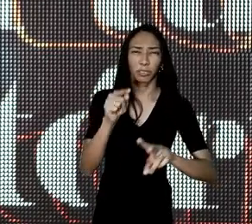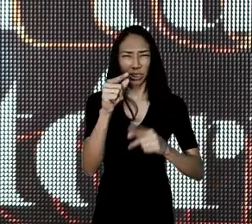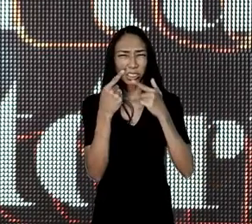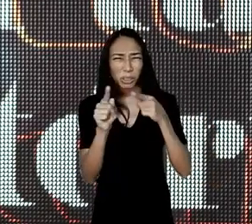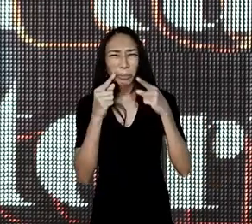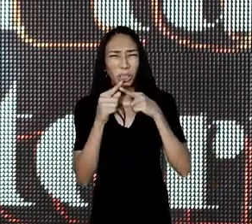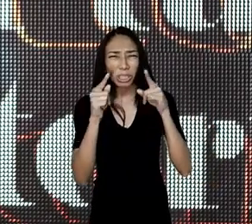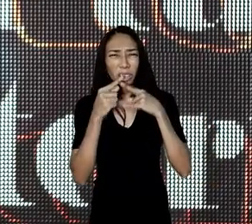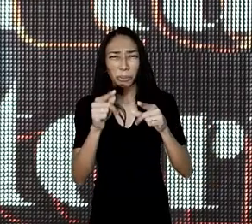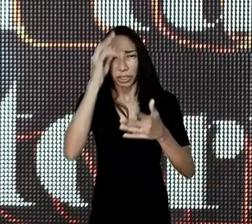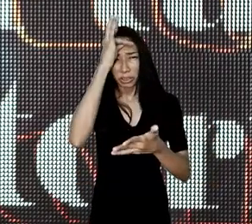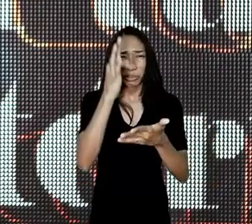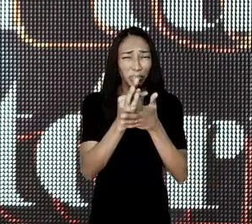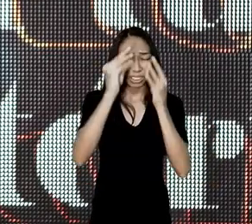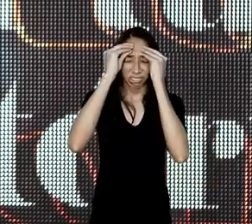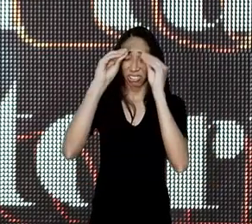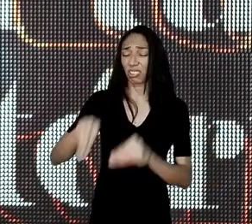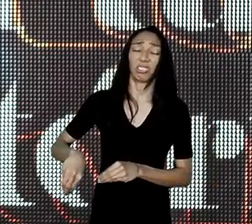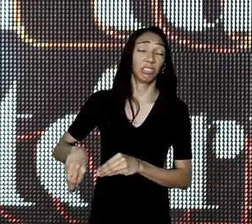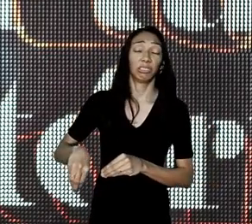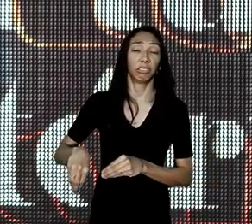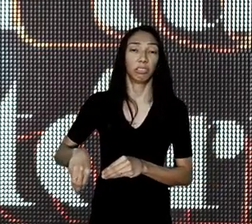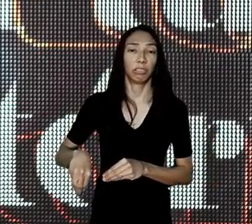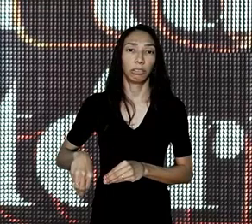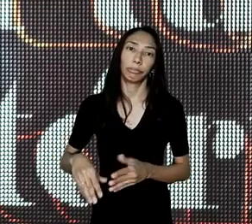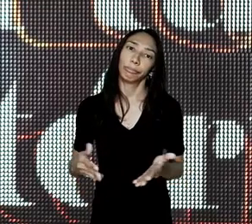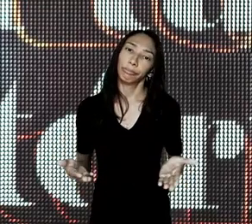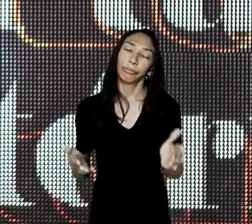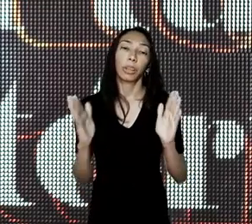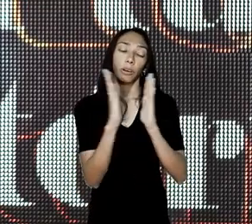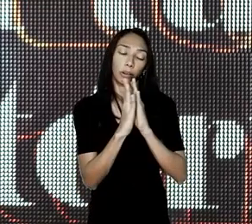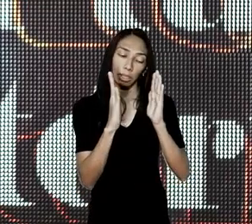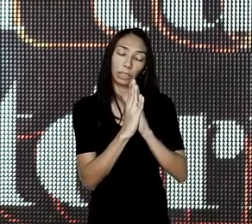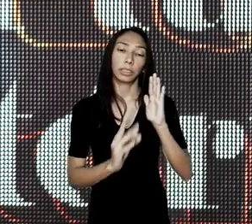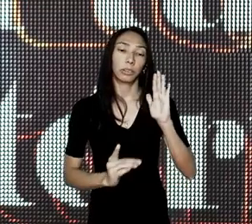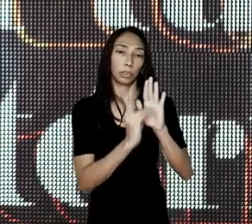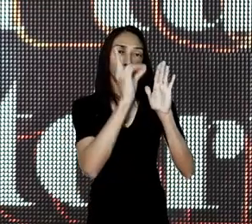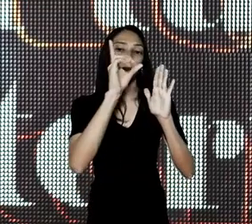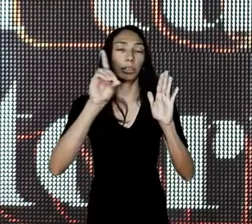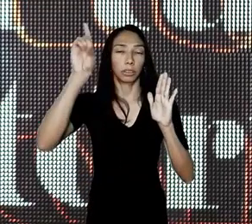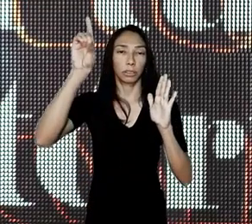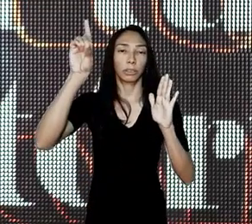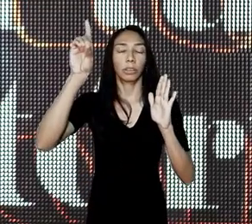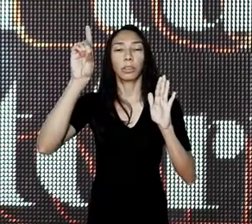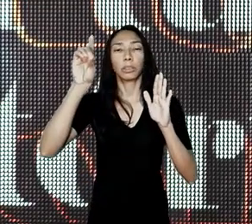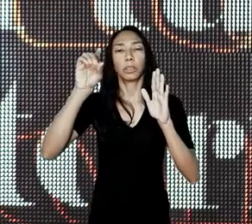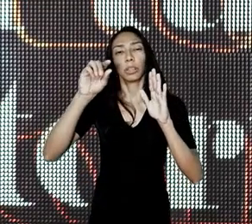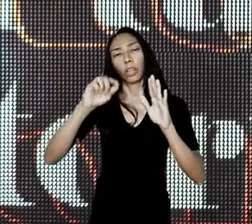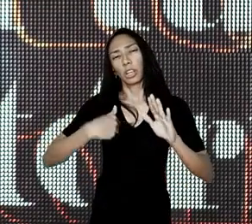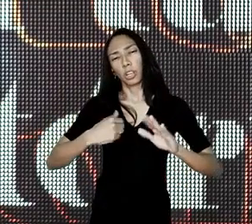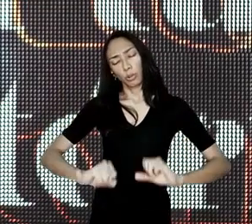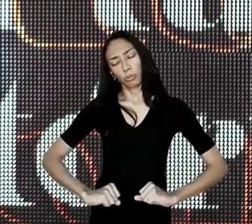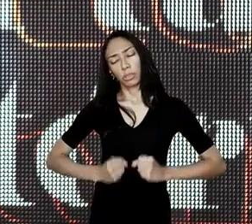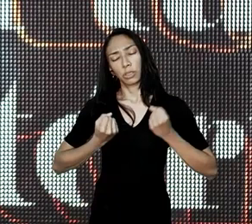murmurado, abandonado a sua fé? Esses dias eu fiz um devocional e eu falei, o título do devocional foi Forjada na